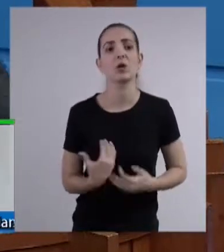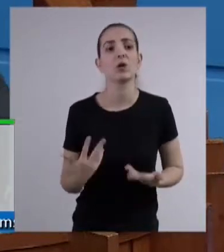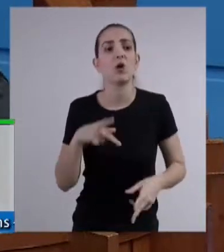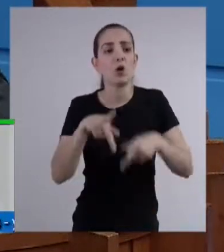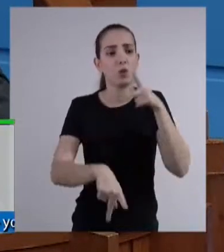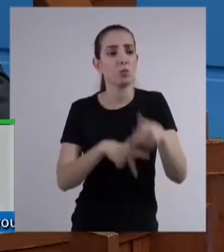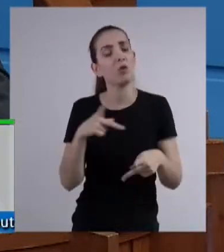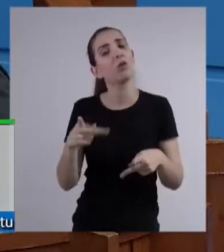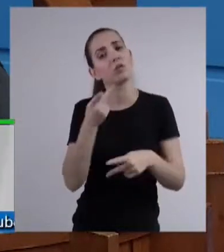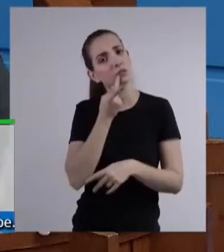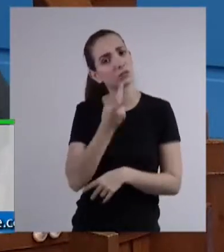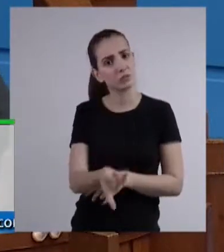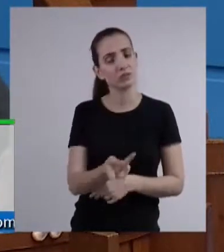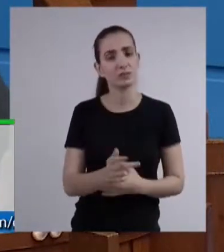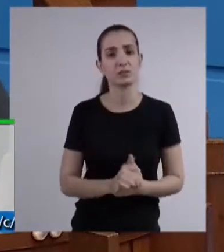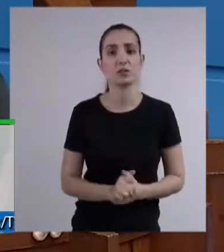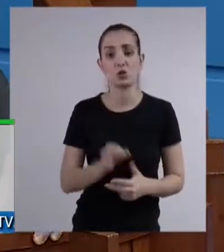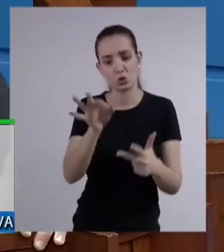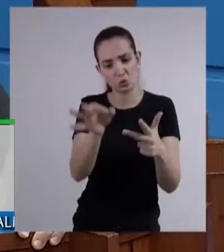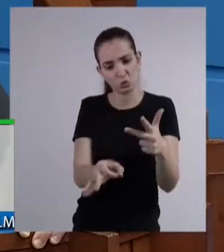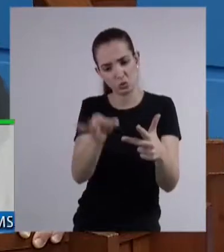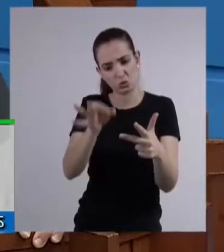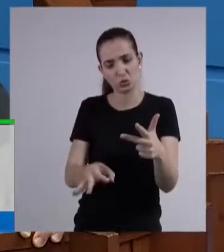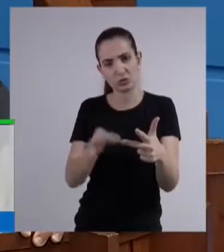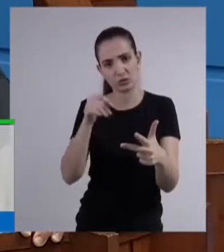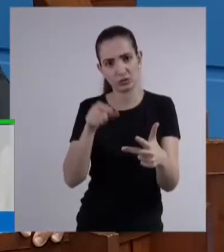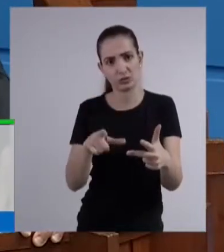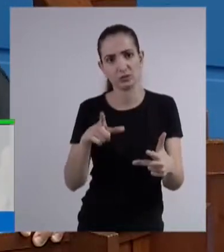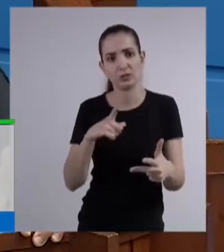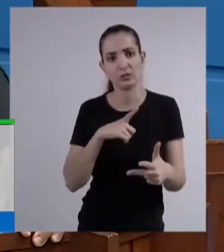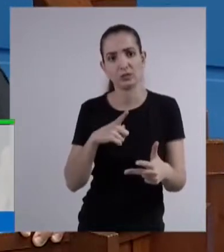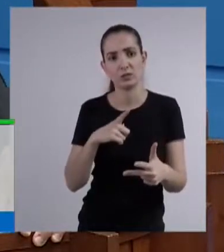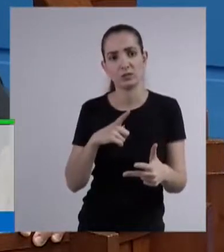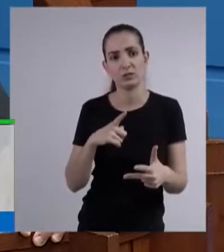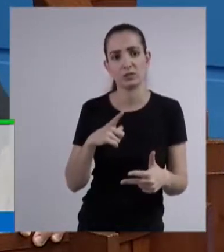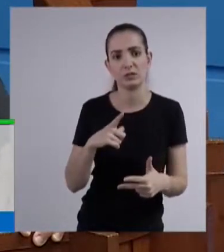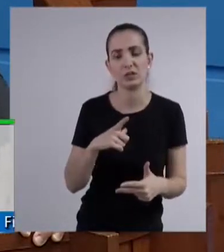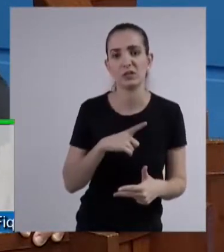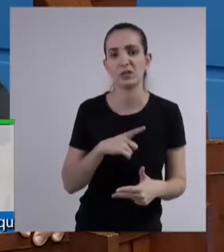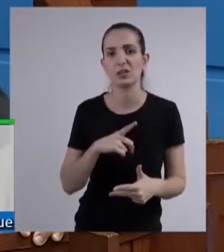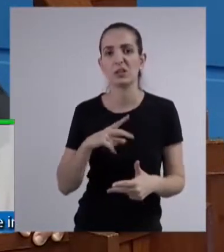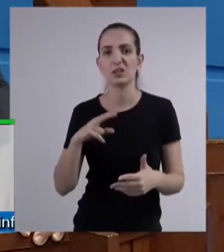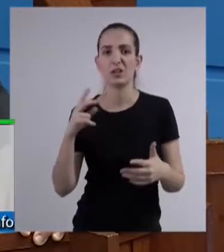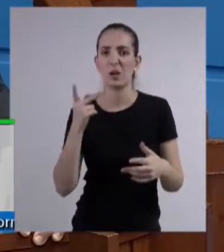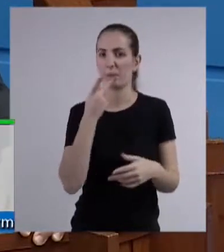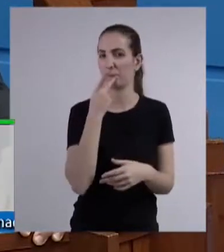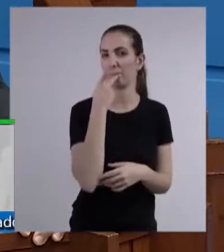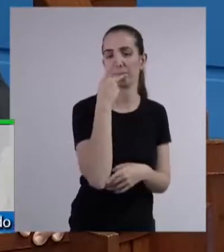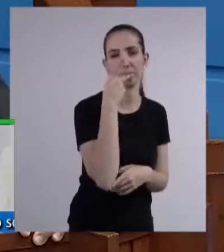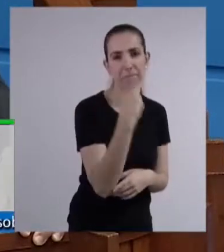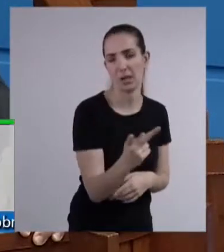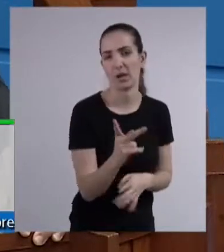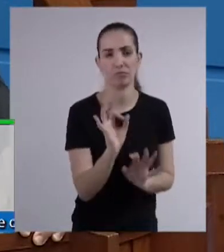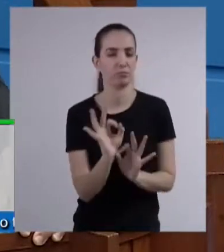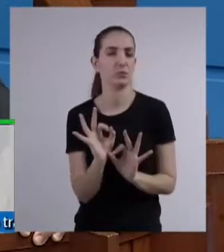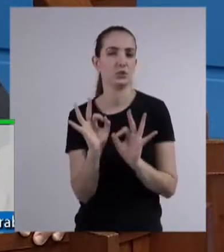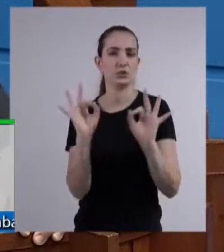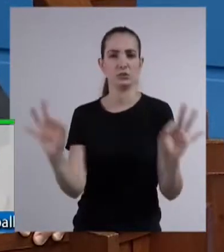está dizendo isso, e o judiciário, com aquela empáfia, com aquele vocabulário